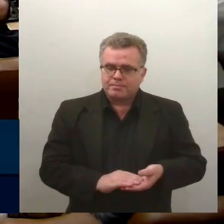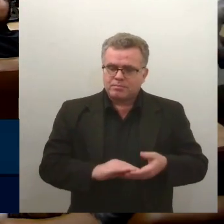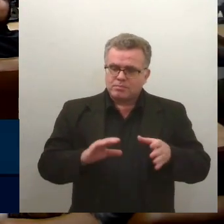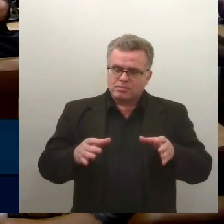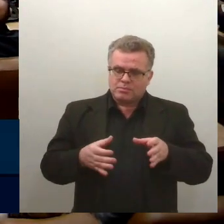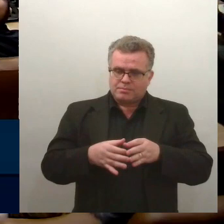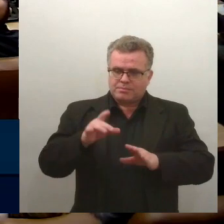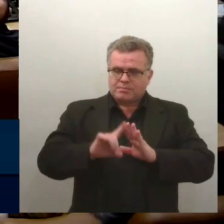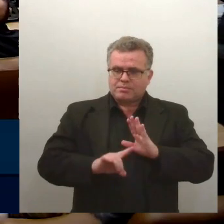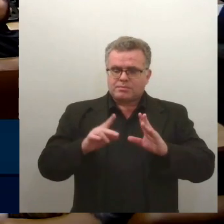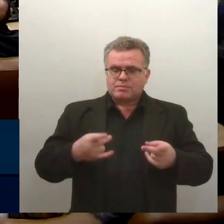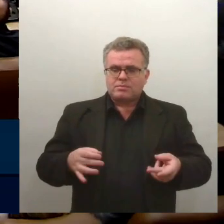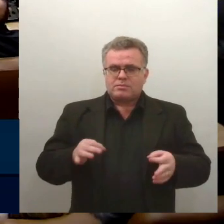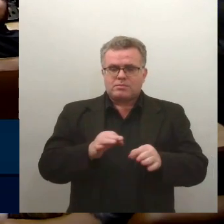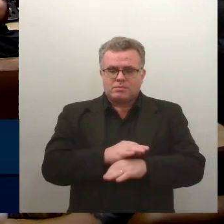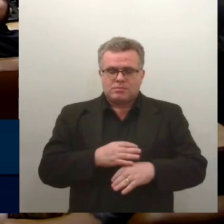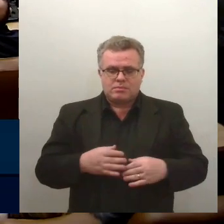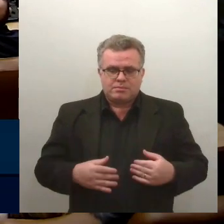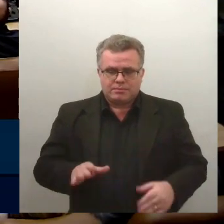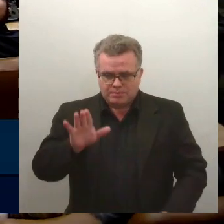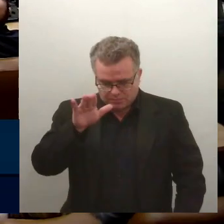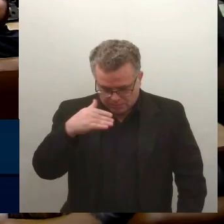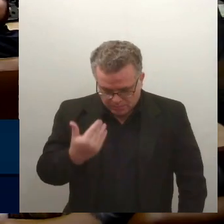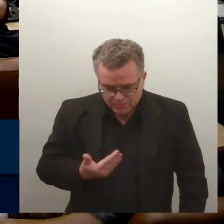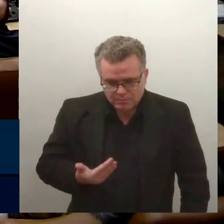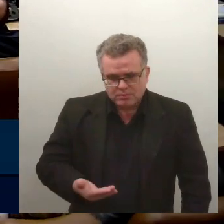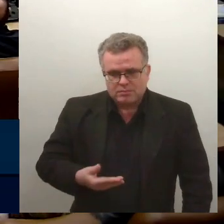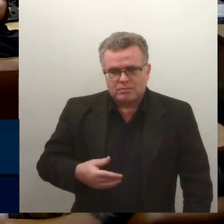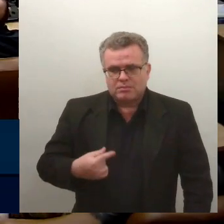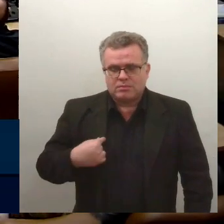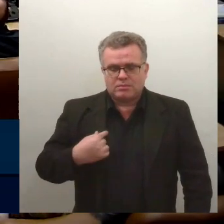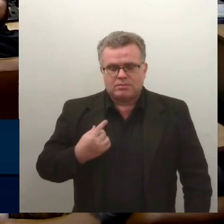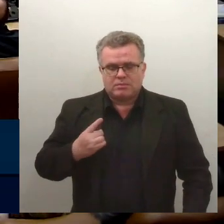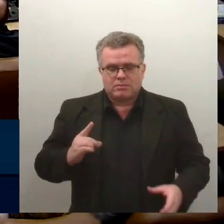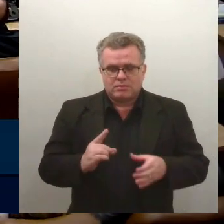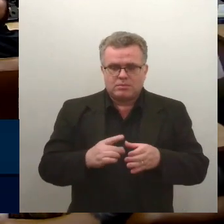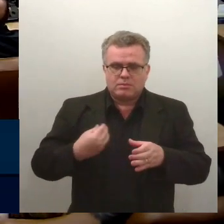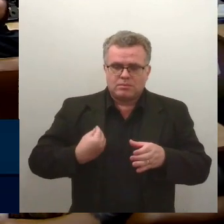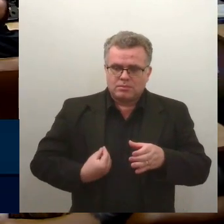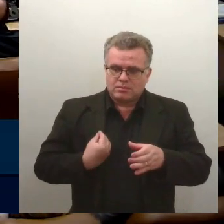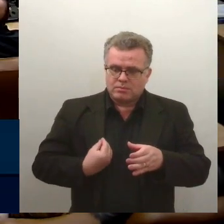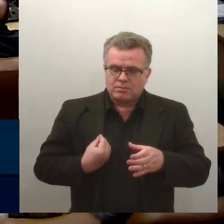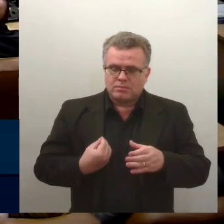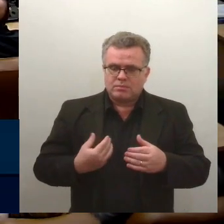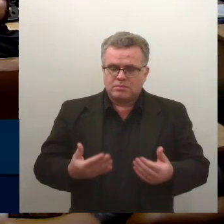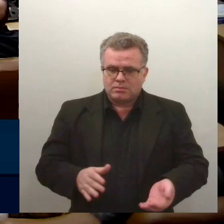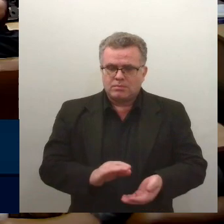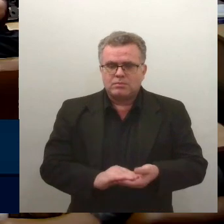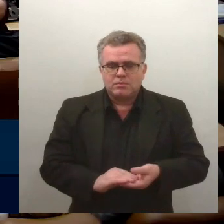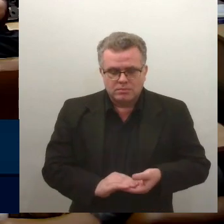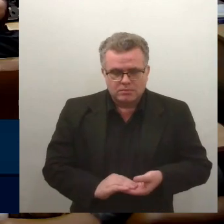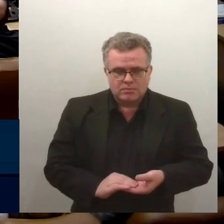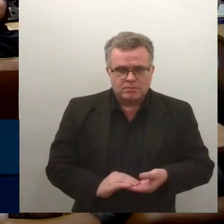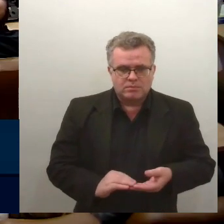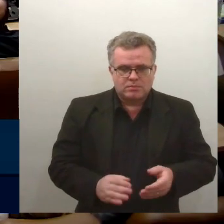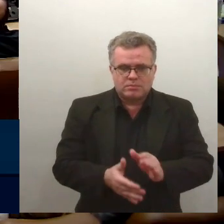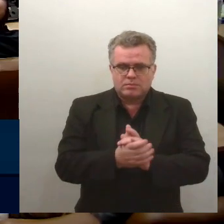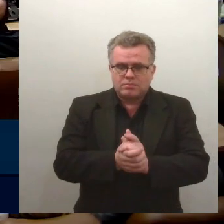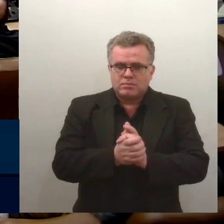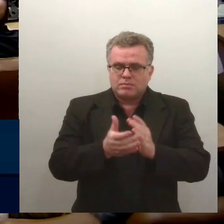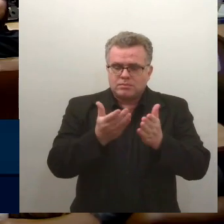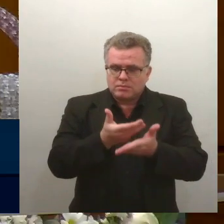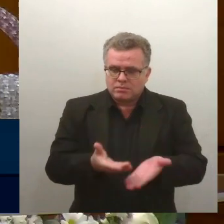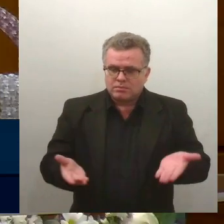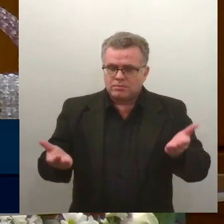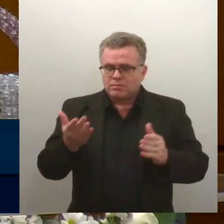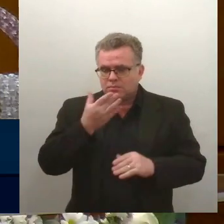também de participar. Um bom dia especial às homenageadas e homenageados nessa medalha,